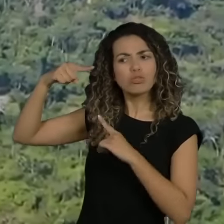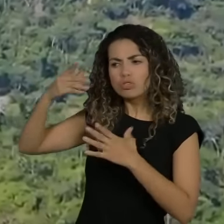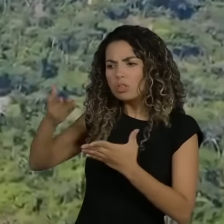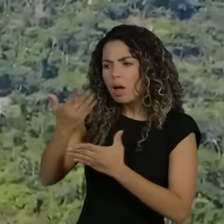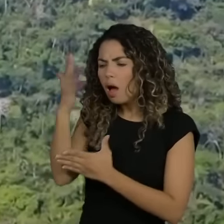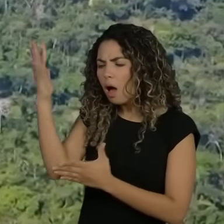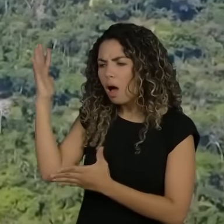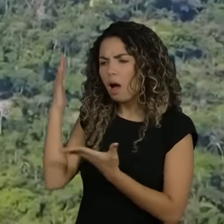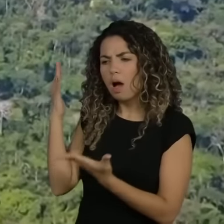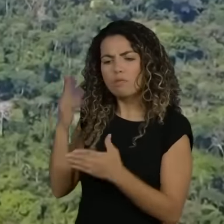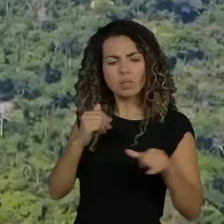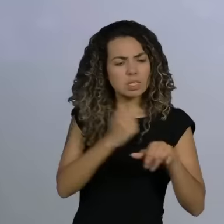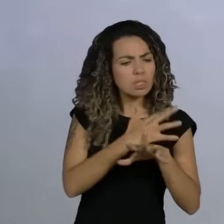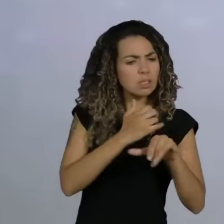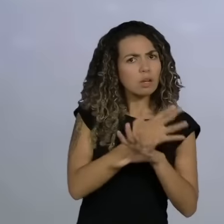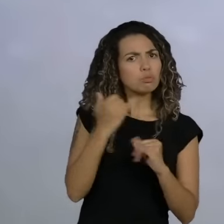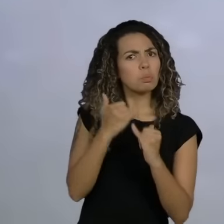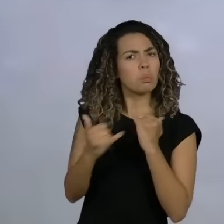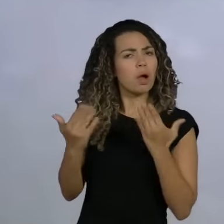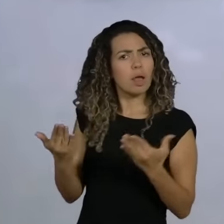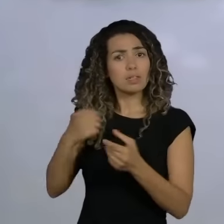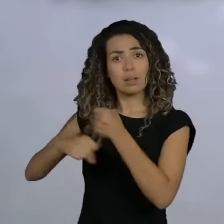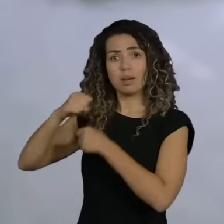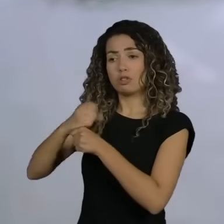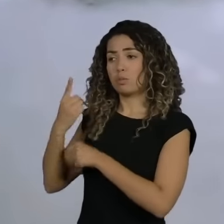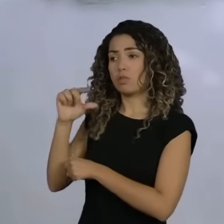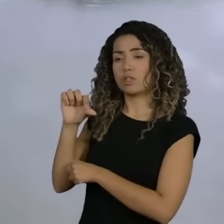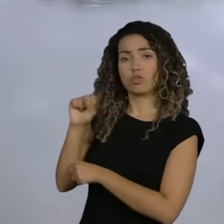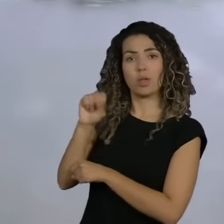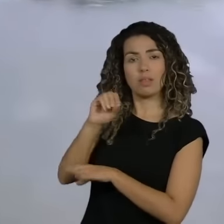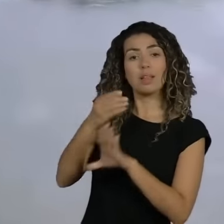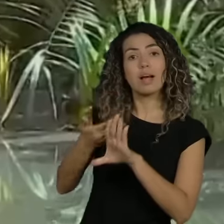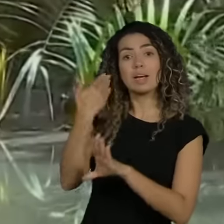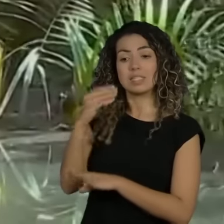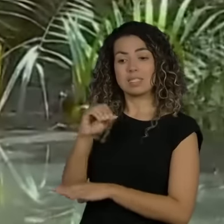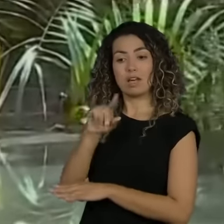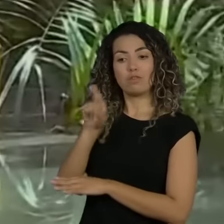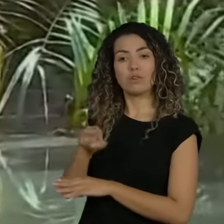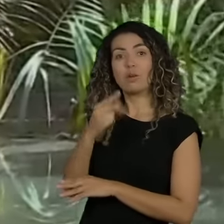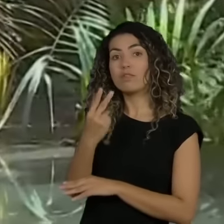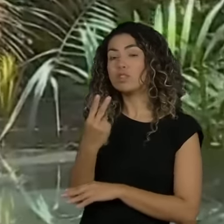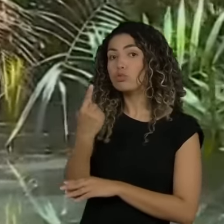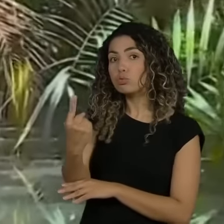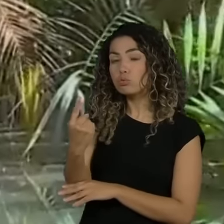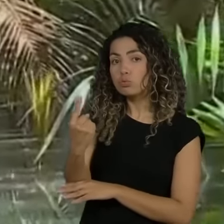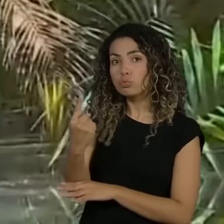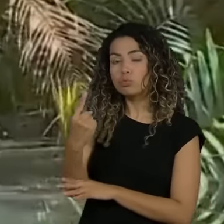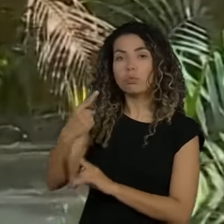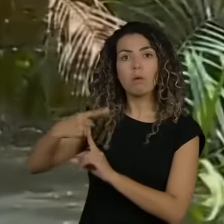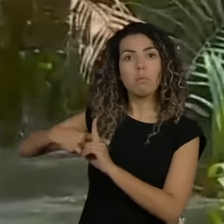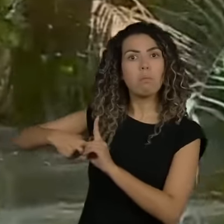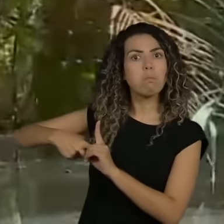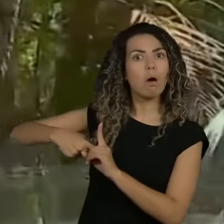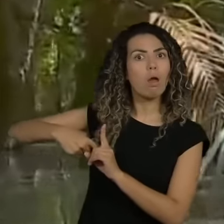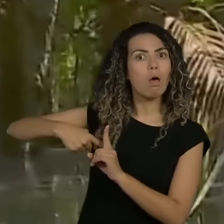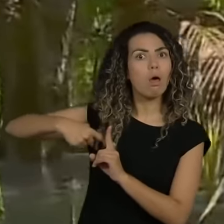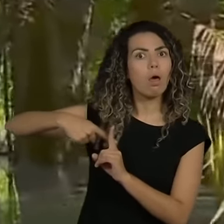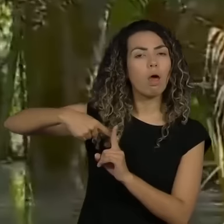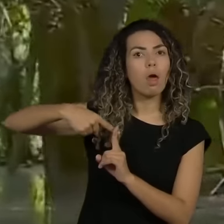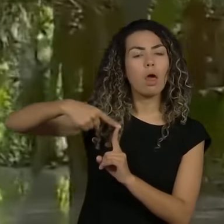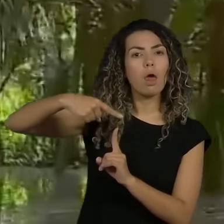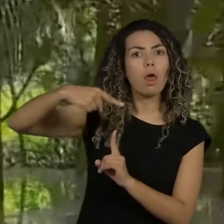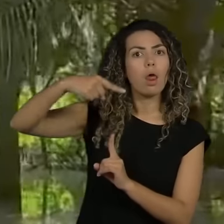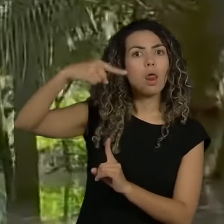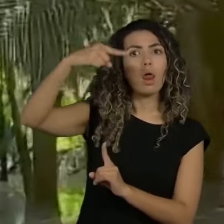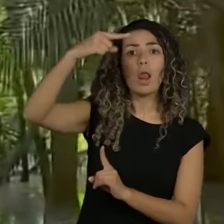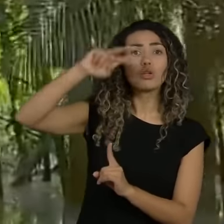de 1980, de 0,21 graus Celsius por década, as extremas